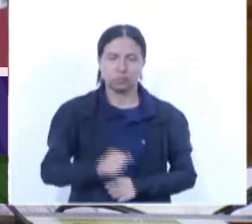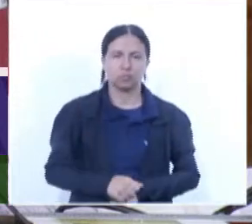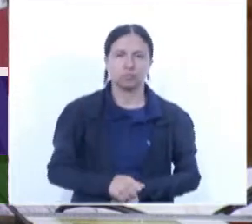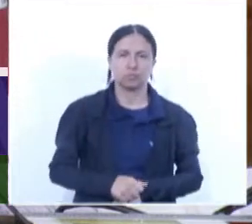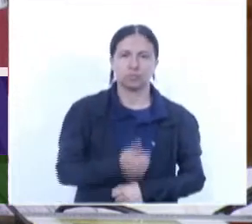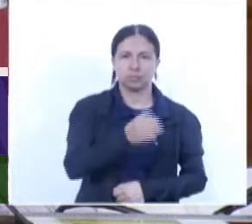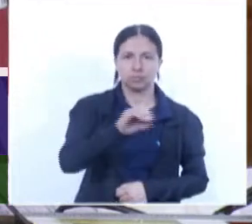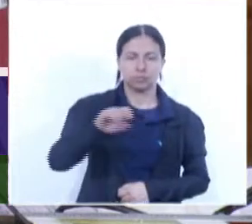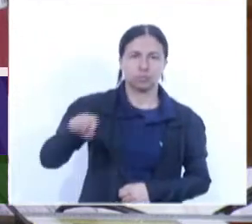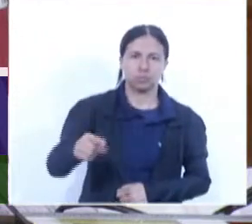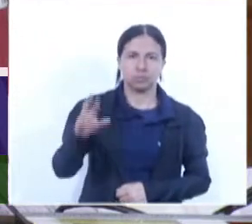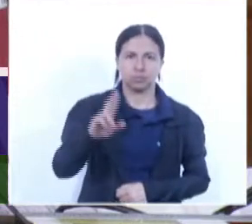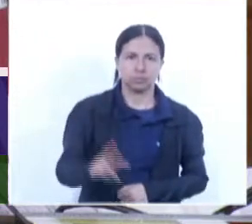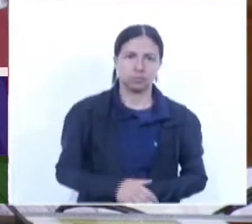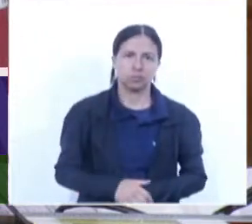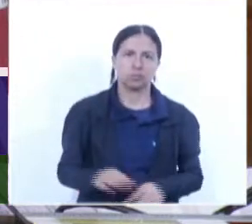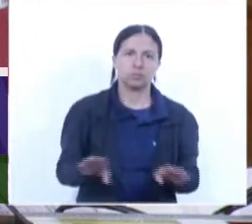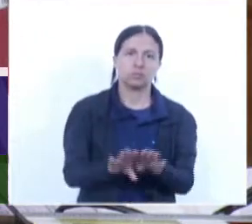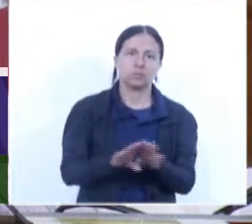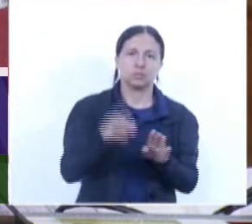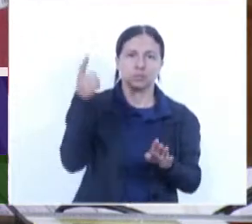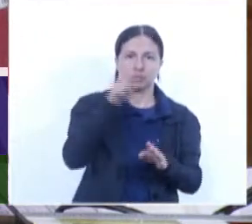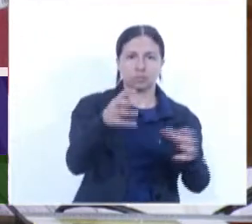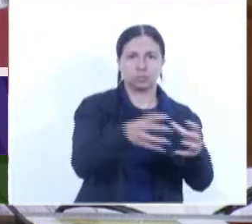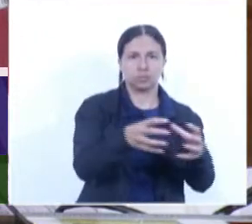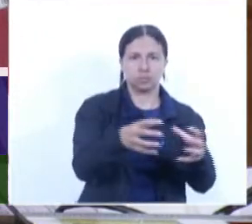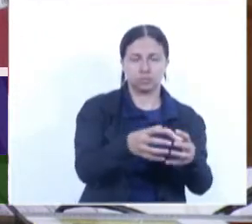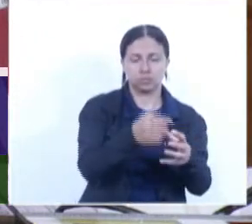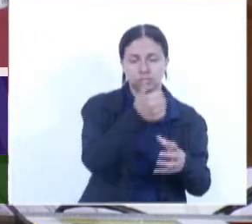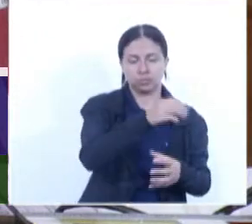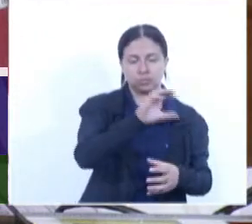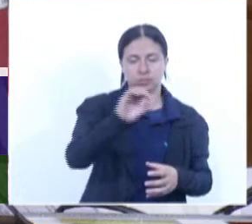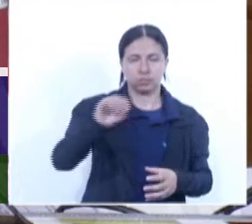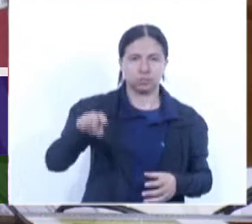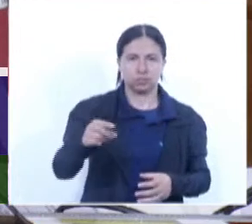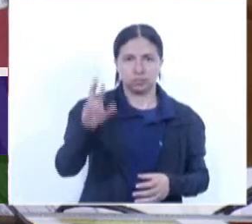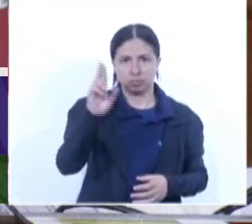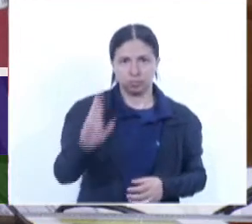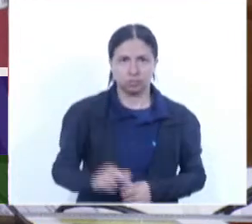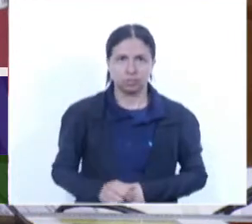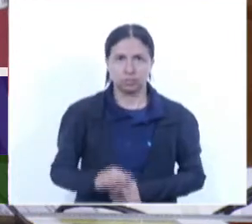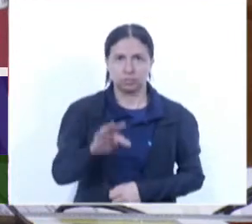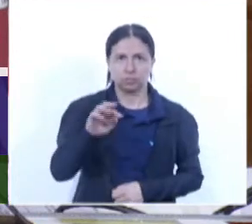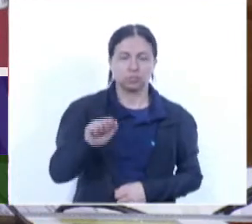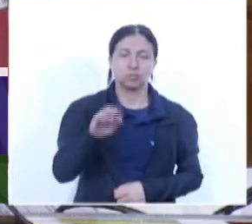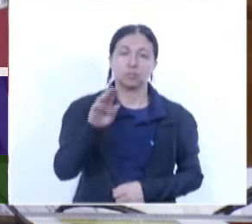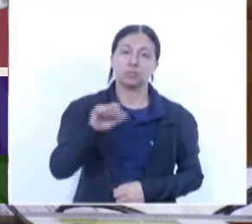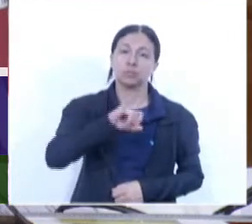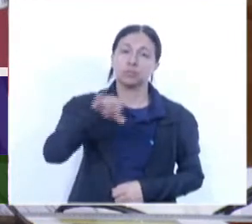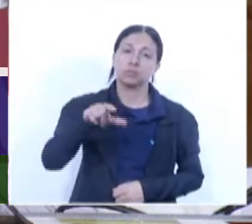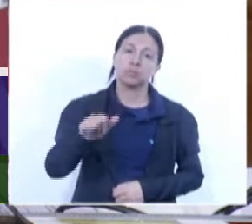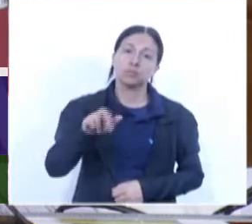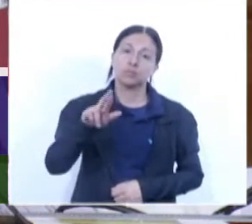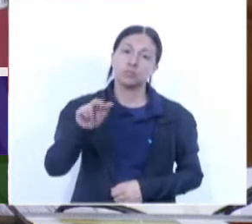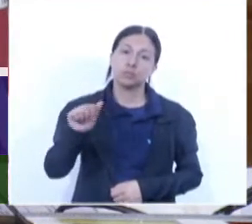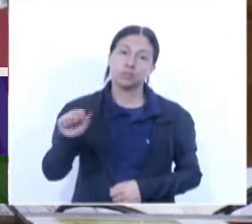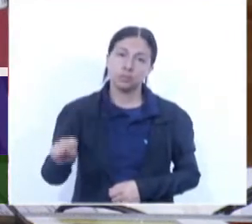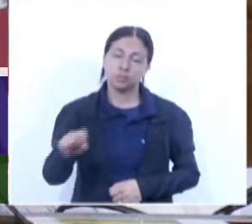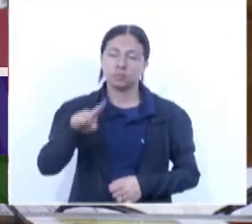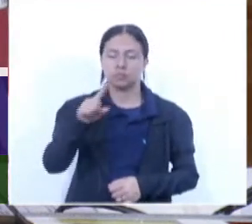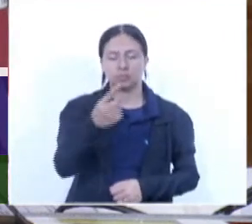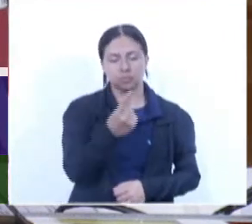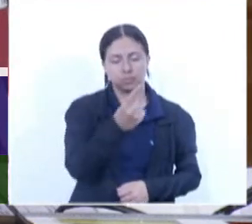samba Unidos do chatão 100.000 escola de samba garotos do samba 100.000 Tabajara a Sociedade Recreativa 6.000